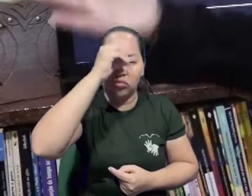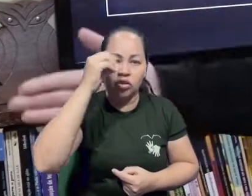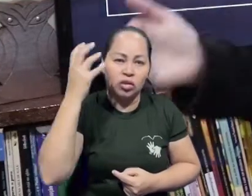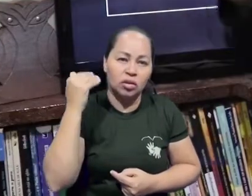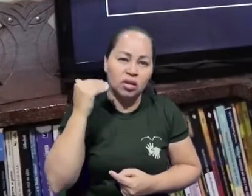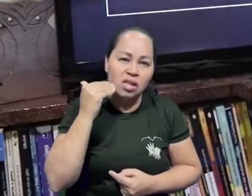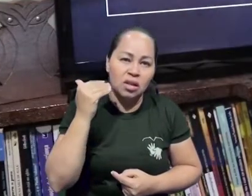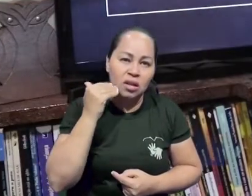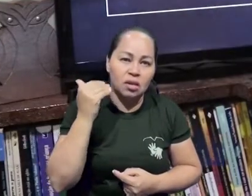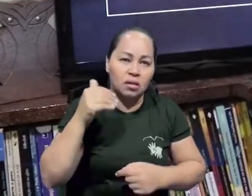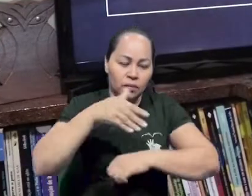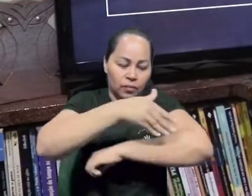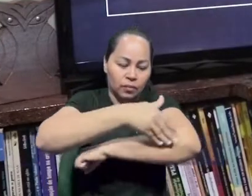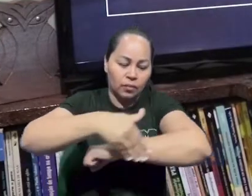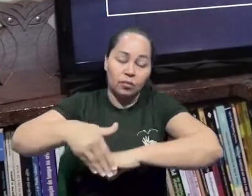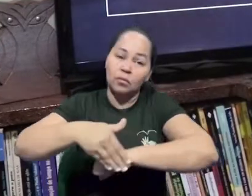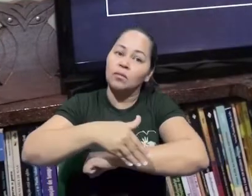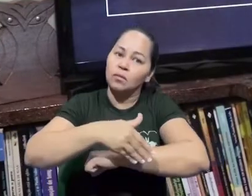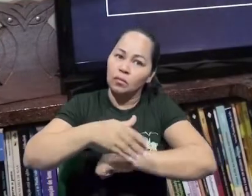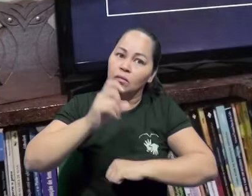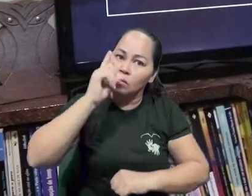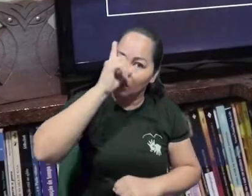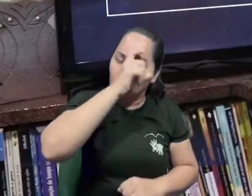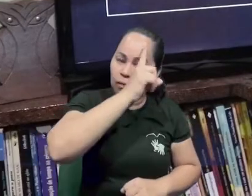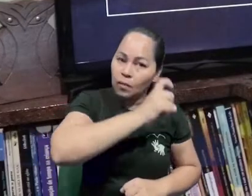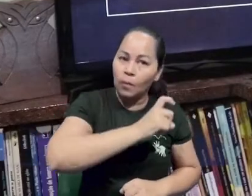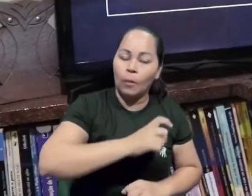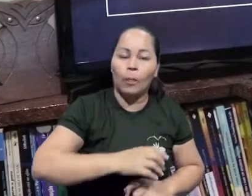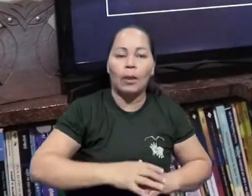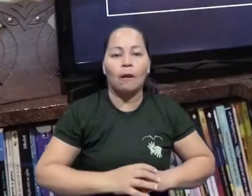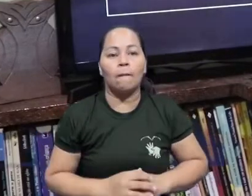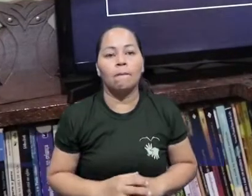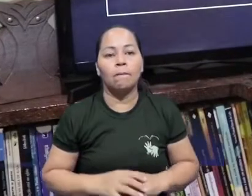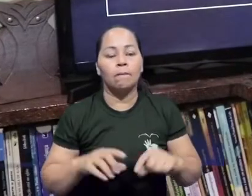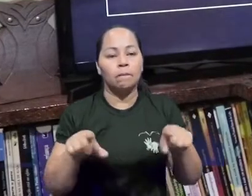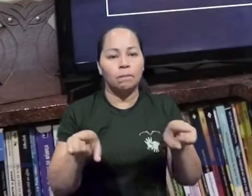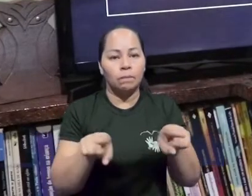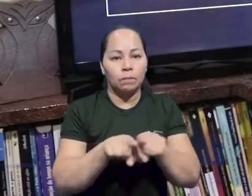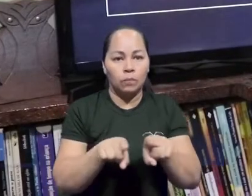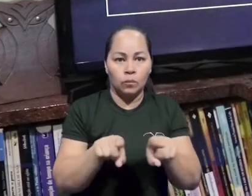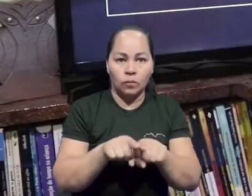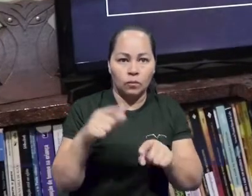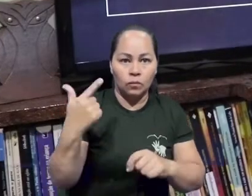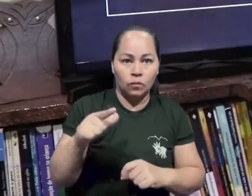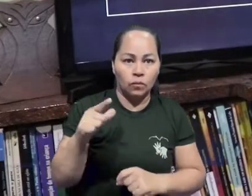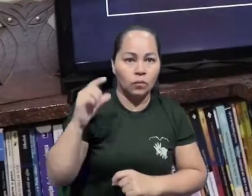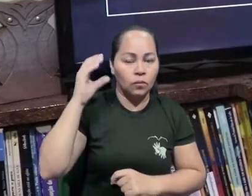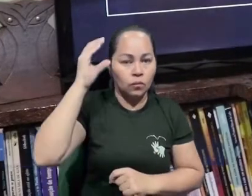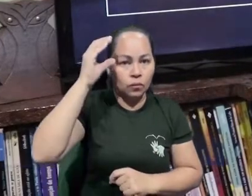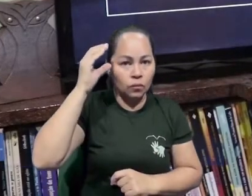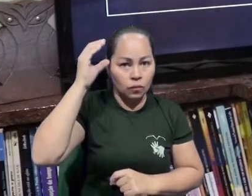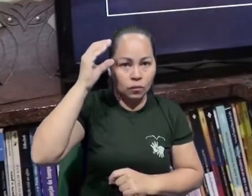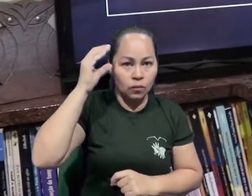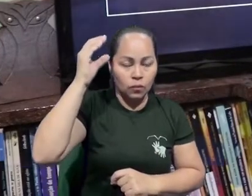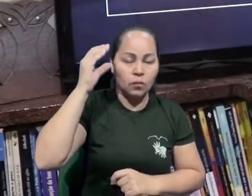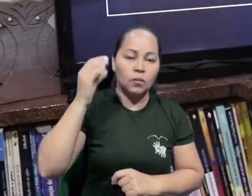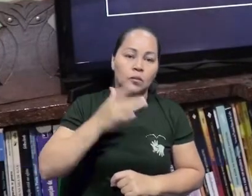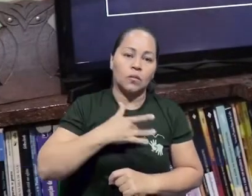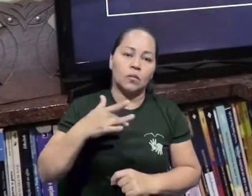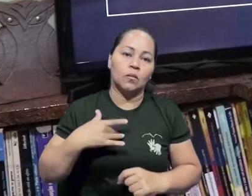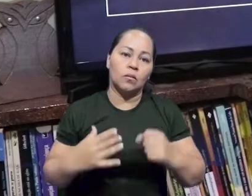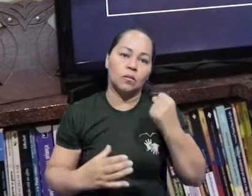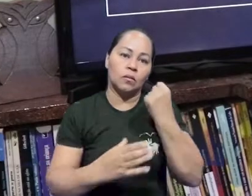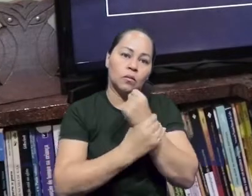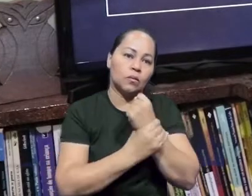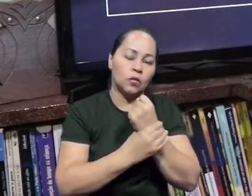pode atravessar a rua, como fazer isso. Em consequência, não possui consciência de saúde e segurança em